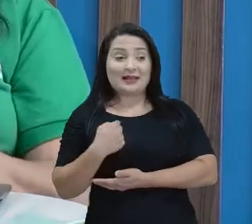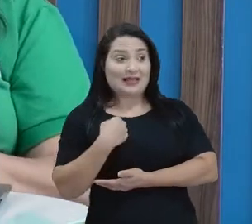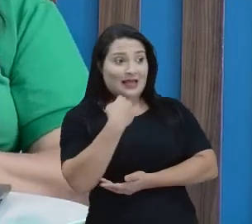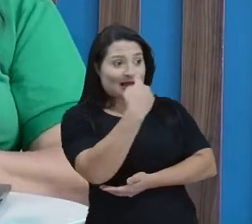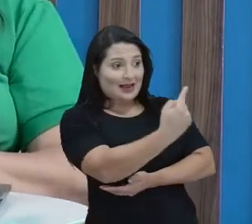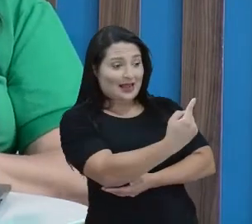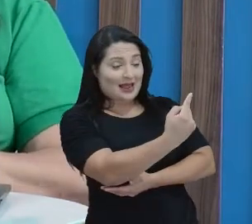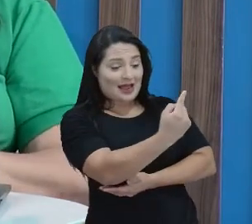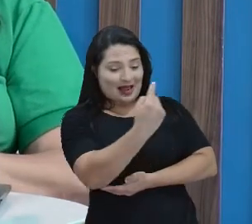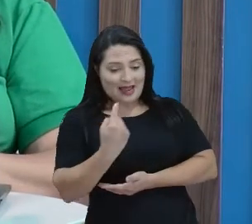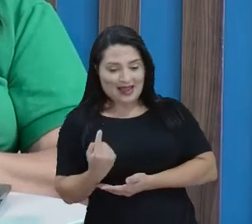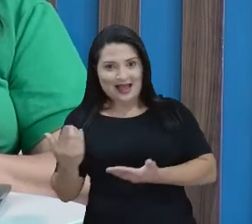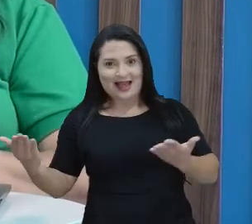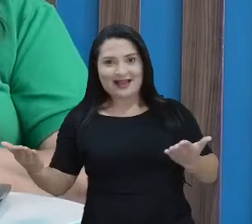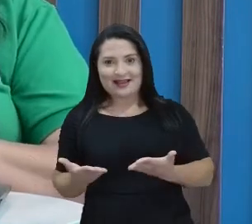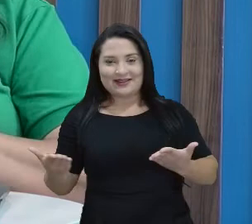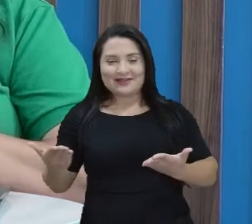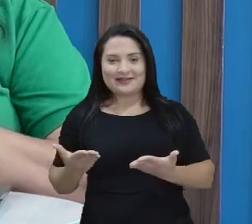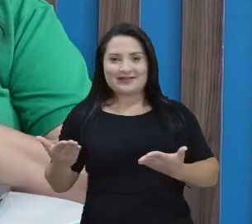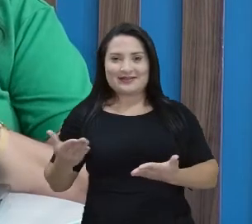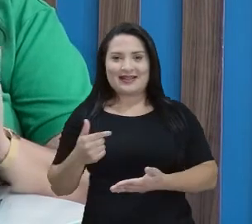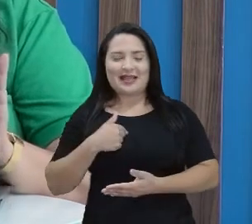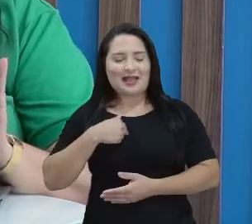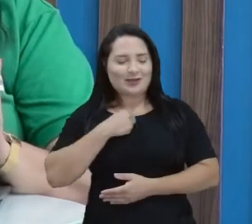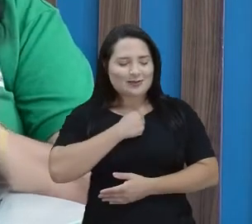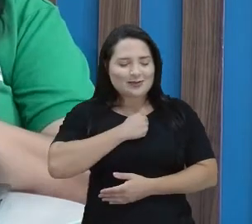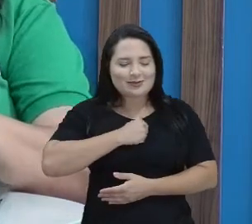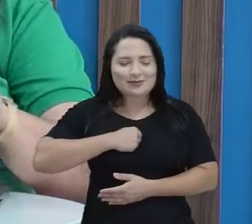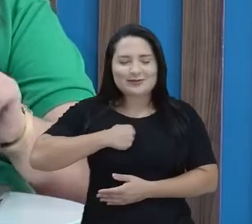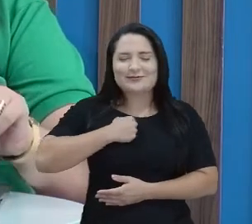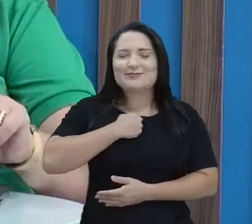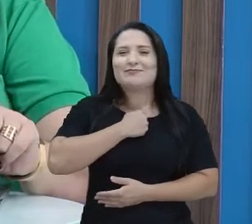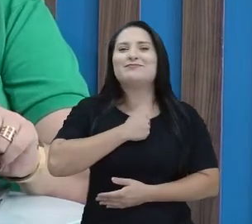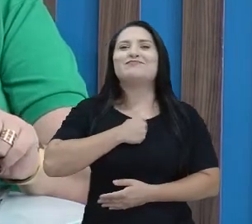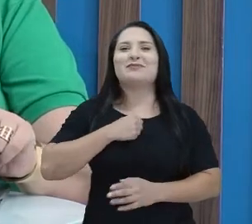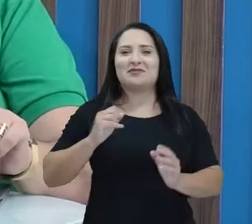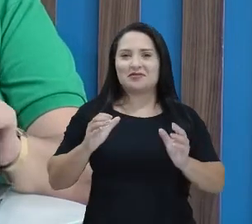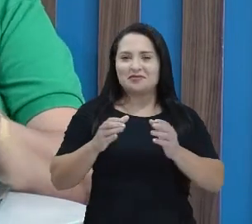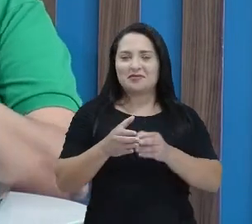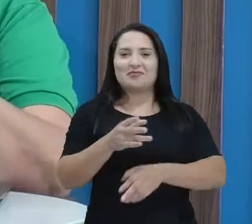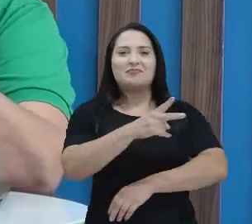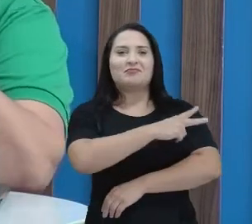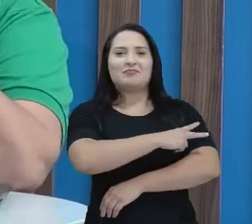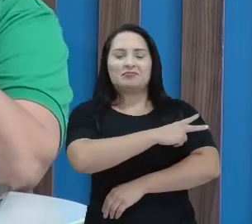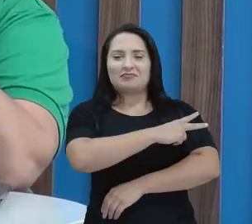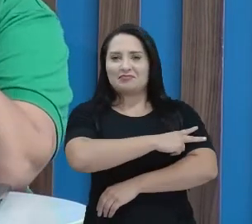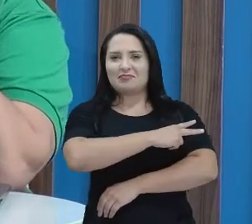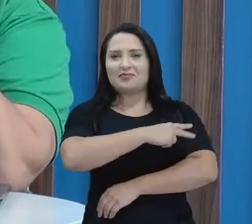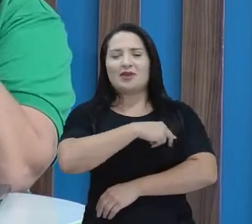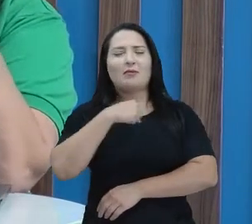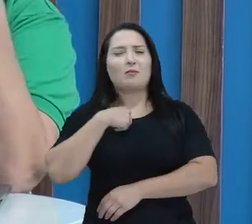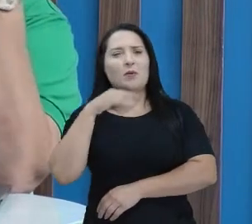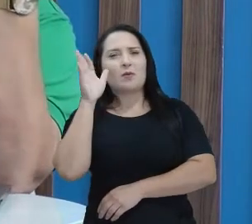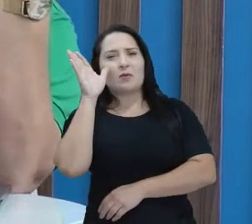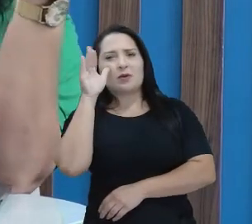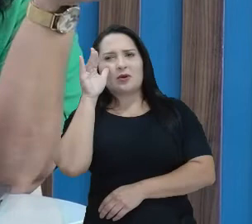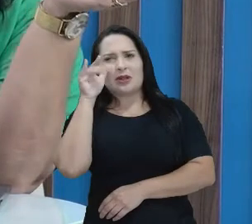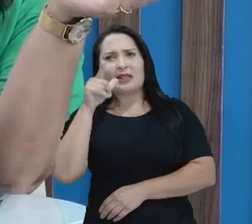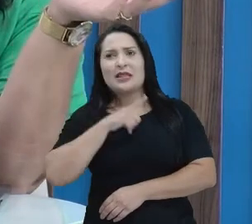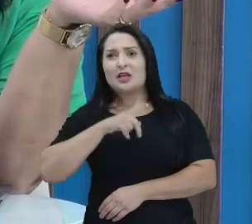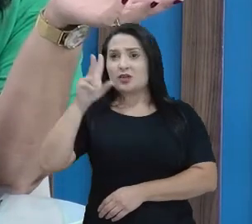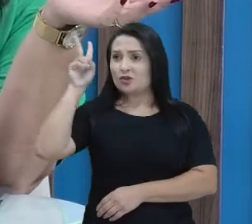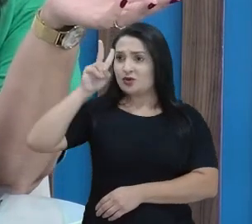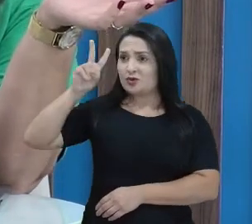aqui. Vim realmente matar saudades dessa turminha do segundo ano. E eu já estou curiosa. Tem histórias